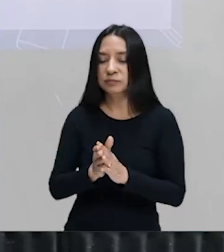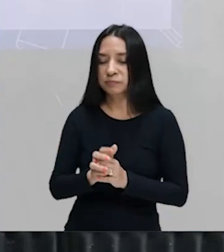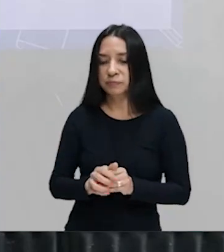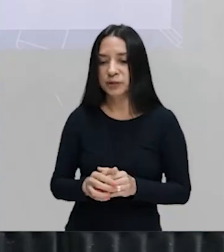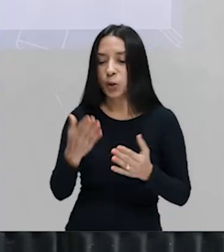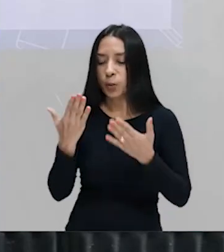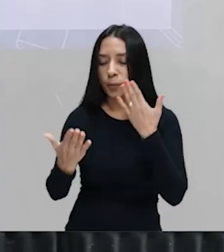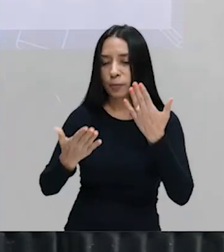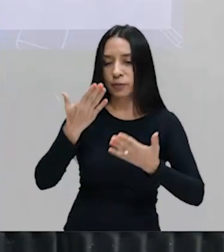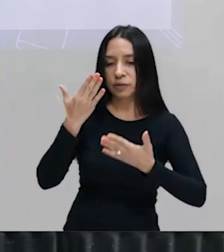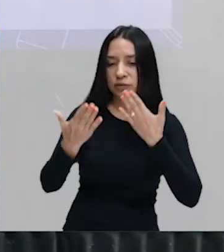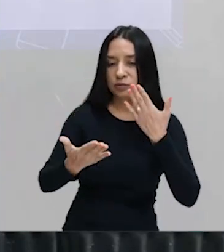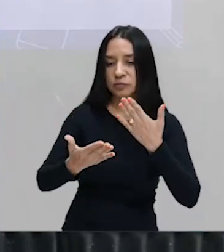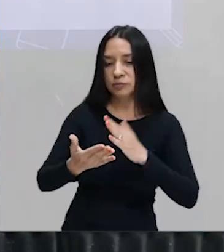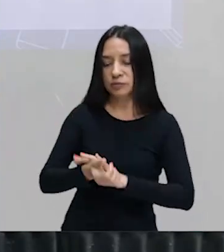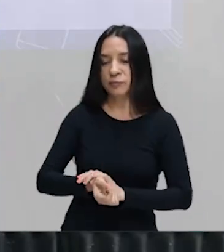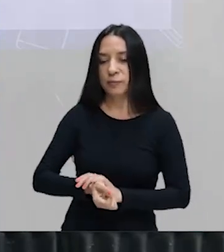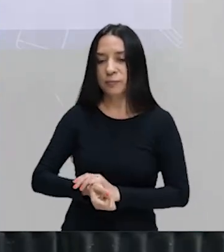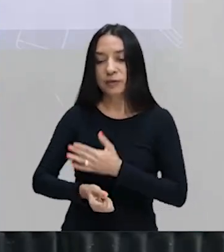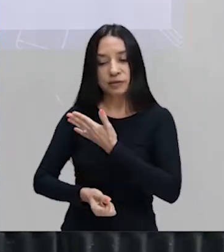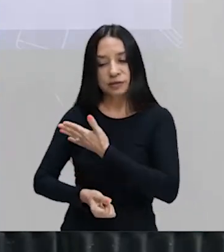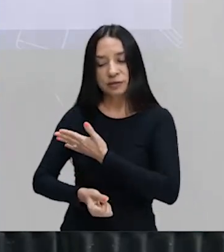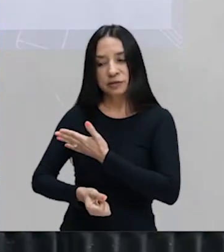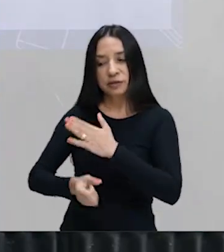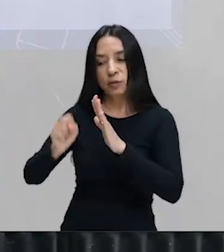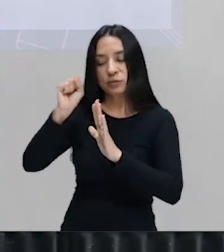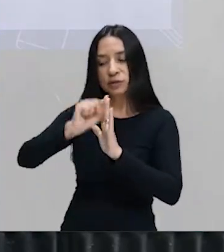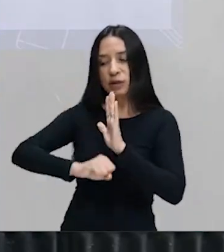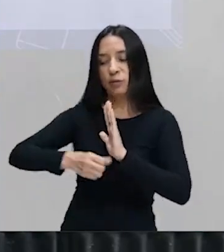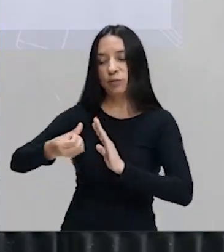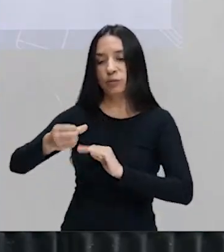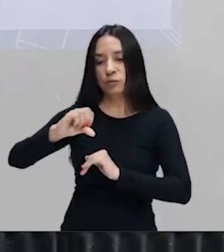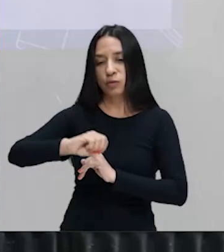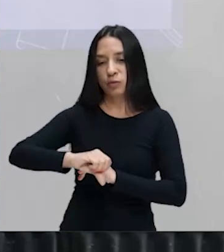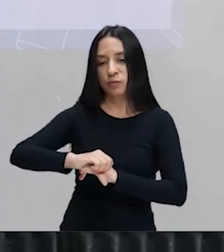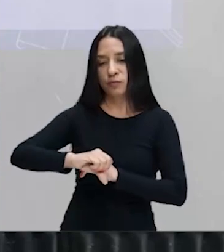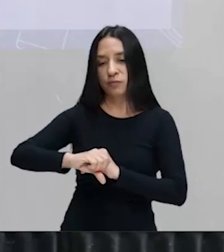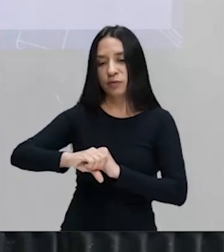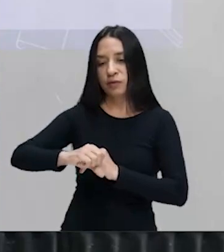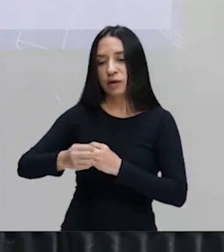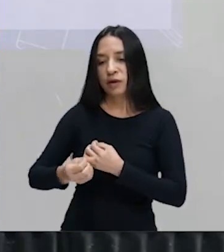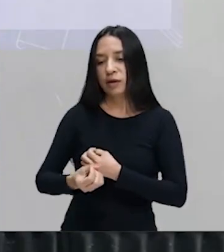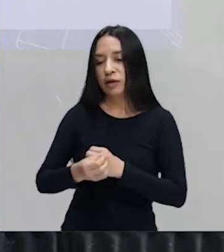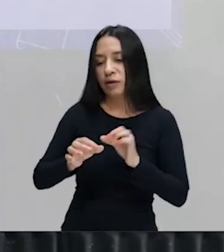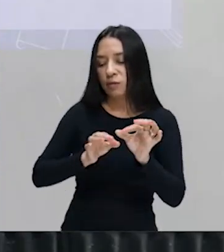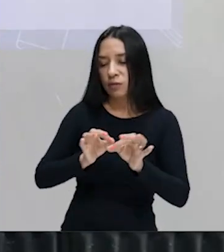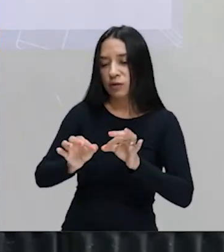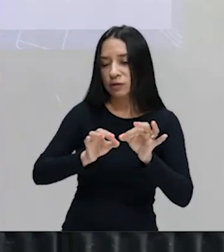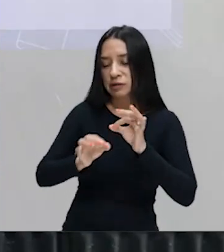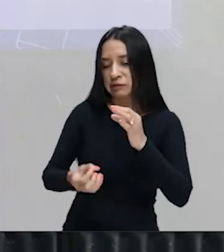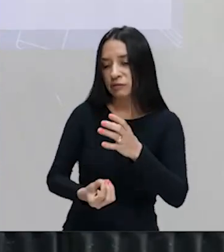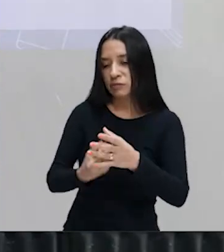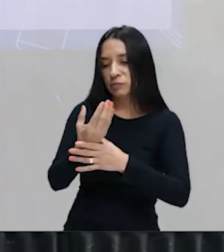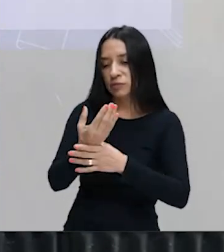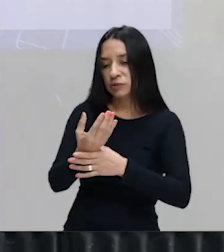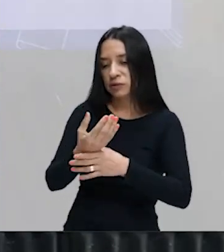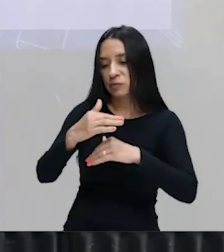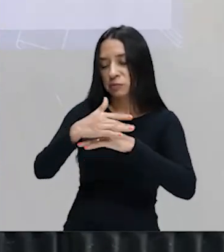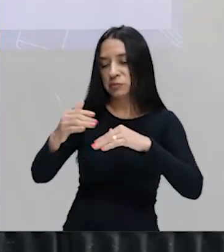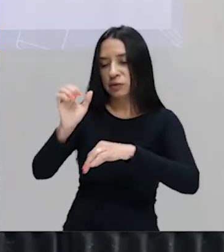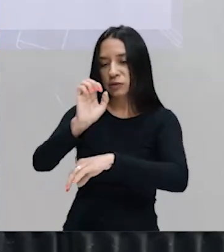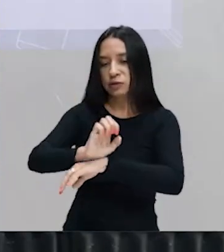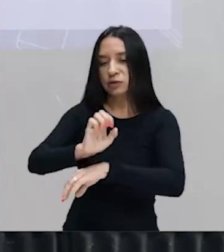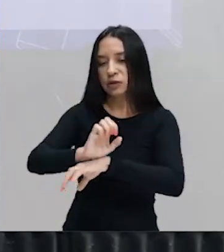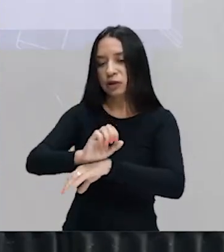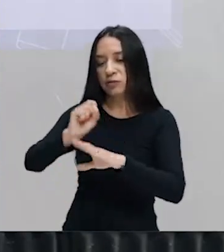6 a.C., tá? A formação das cidades-estados vem do século 9, então ali é um pouquinho antes,